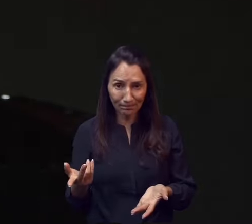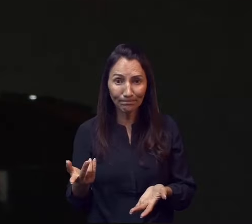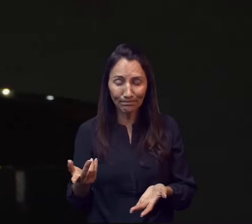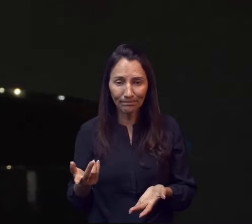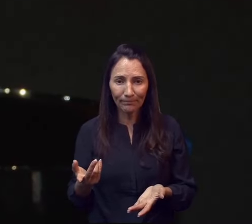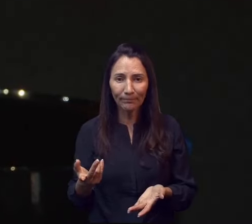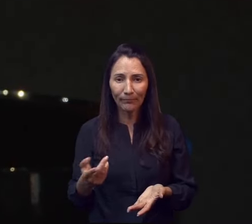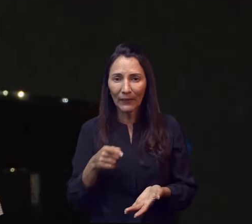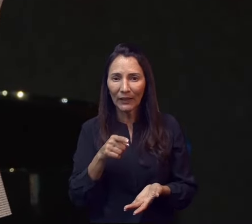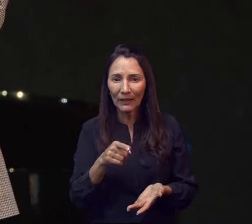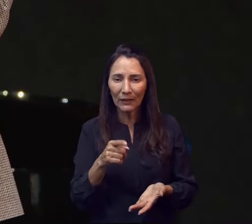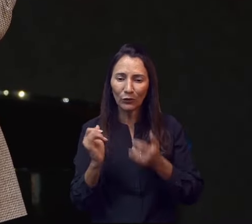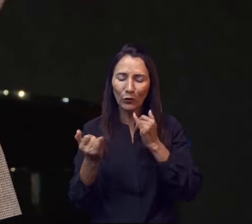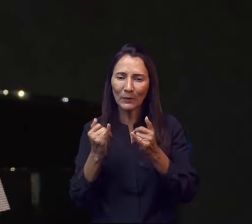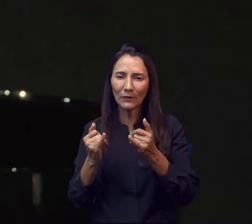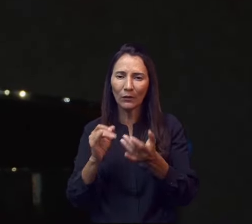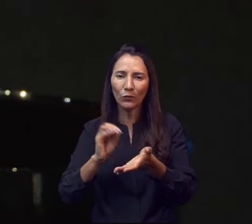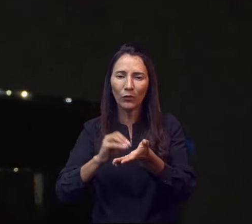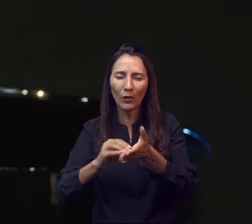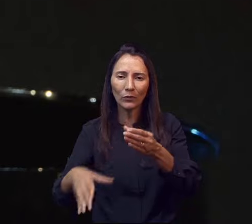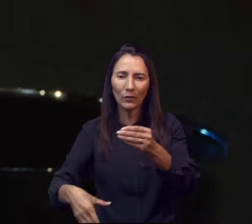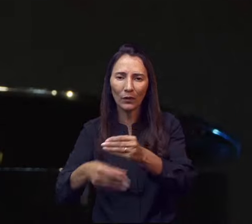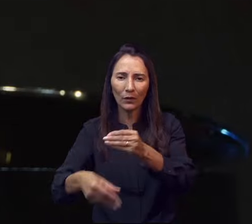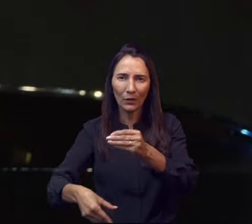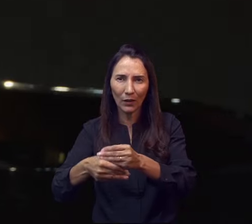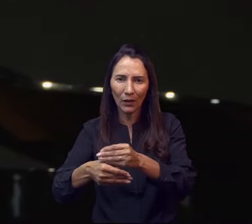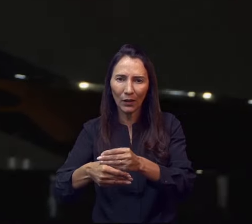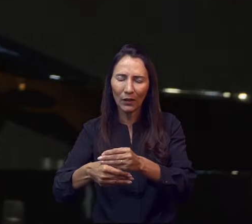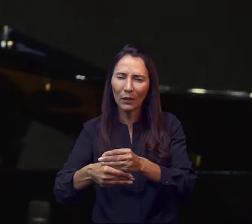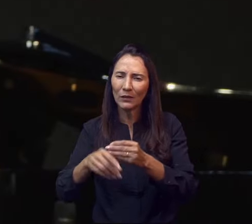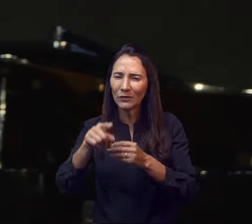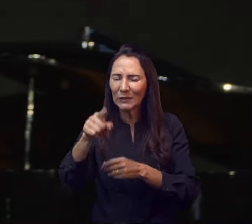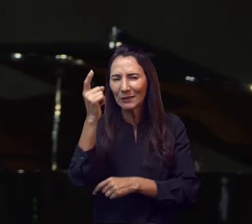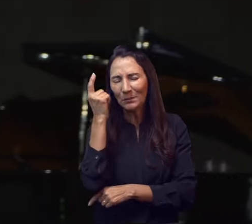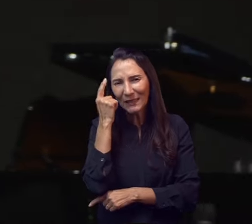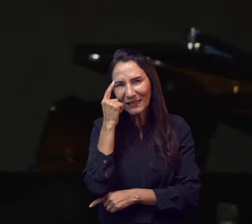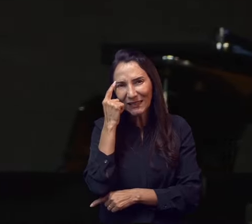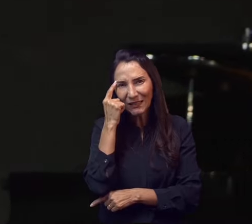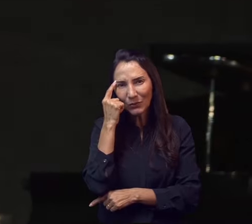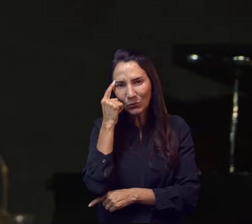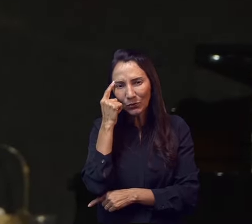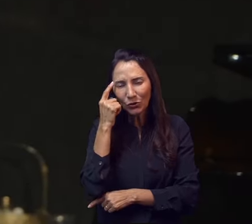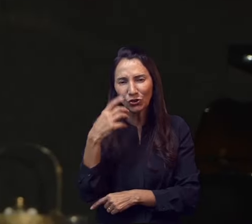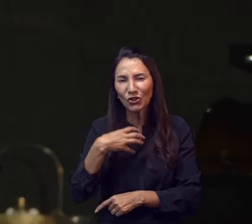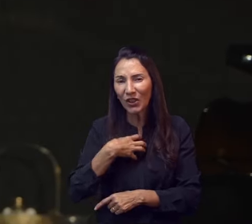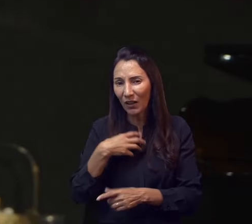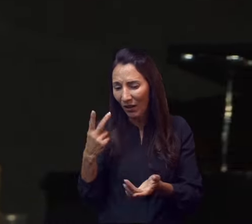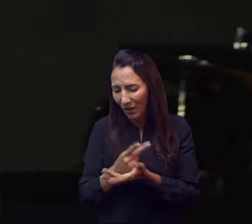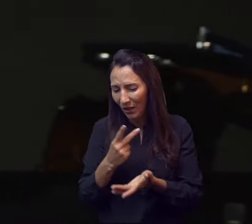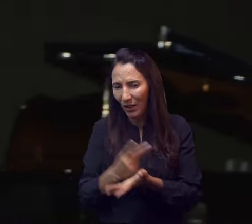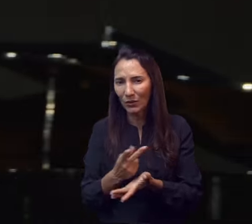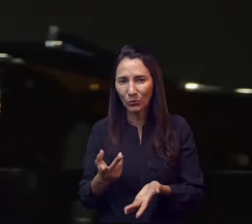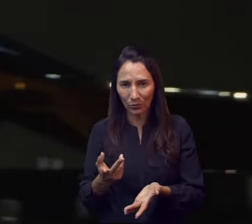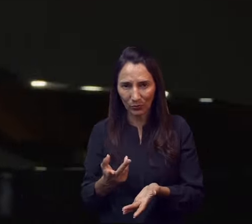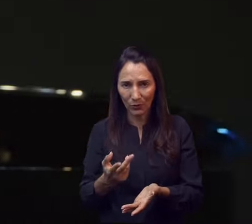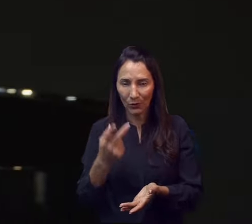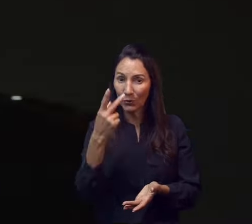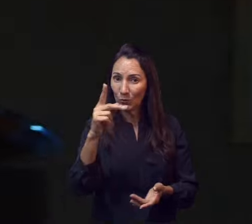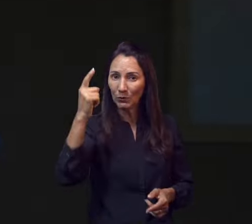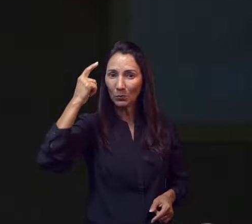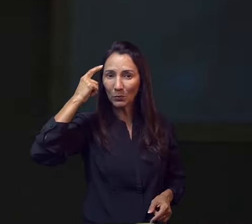informações incompletas então você pode estar pensando uma coisa de maneira errada o seu